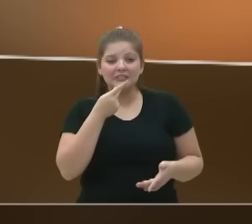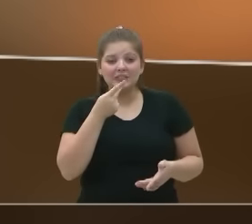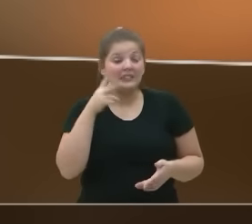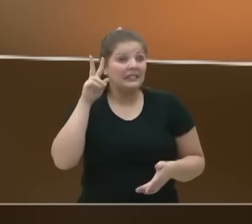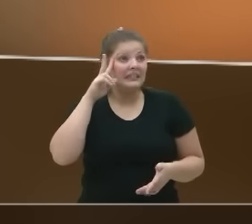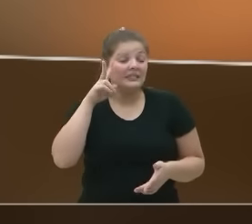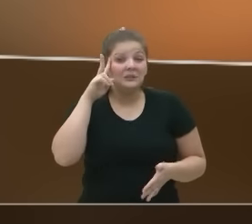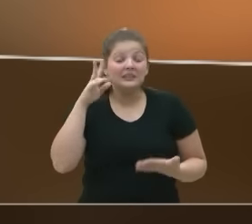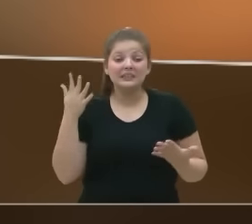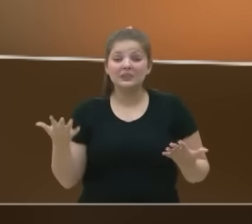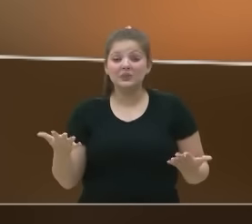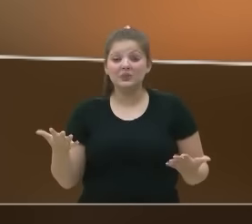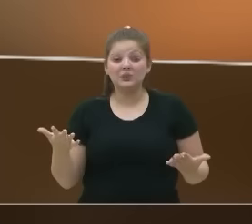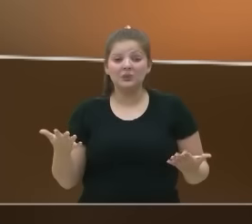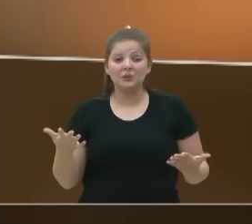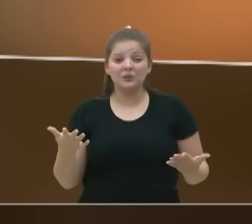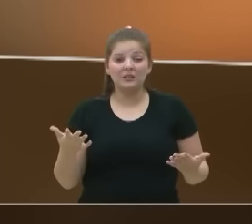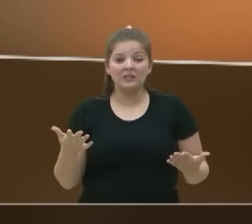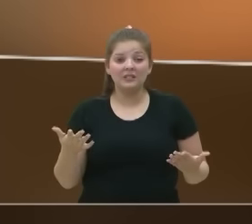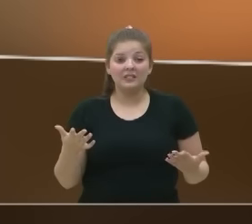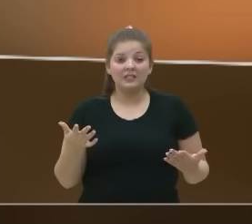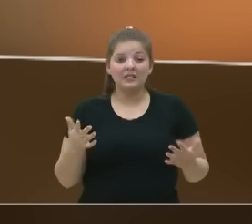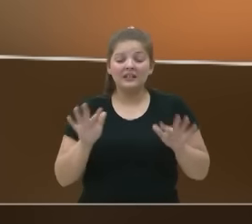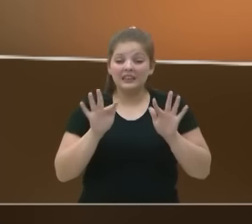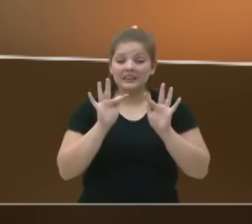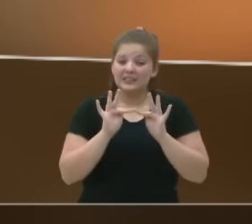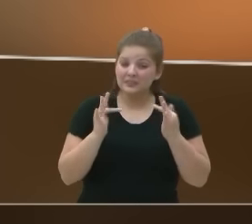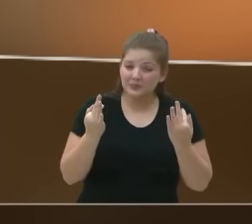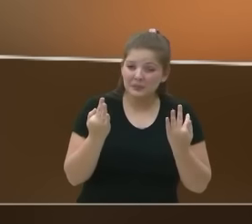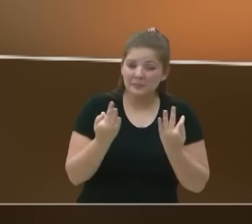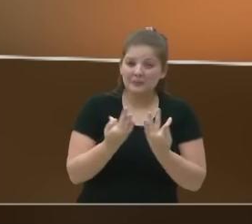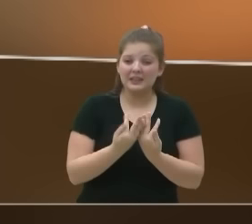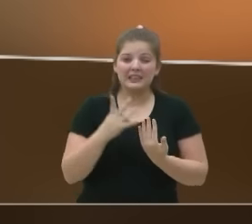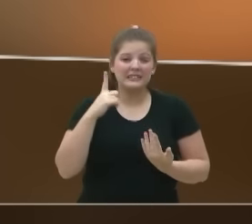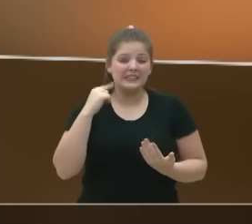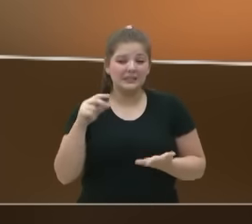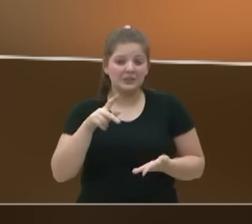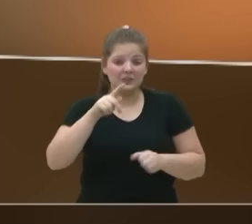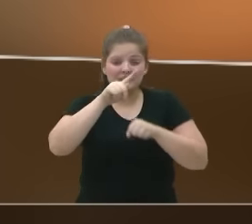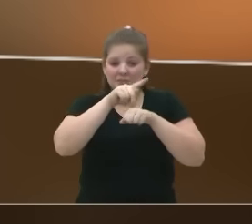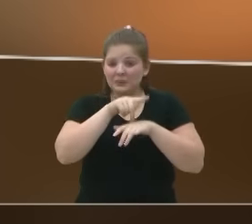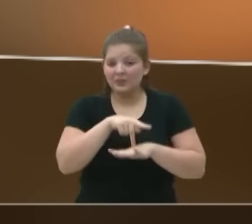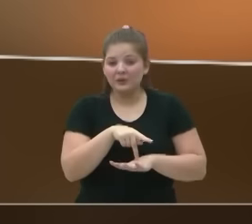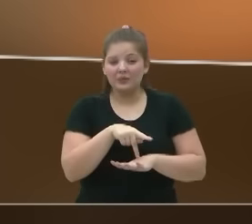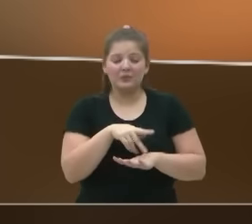as histórias das últimas famílias saindo das paróquias.